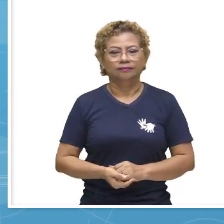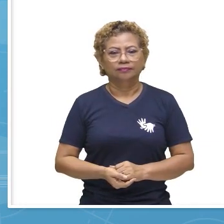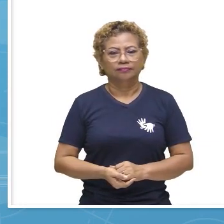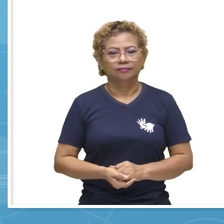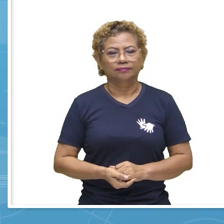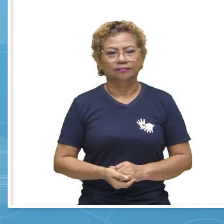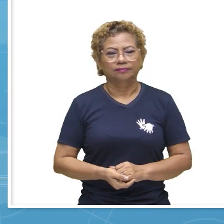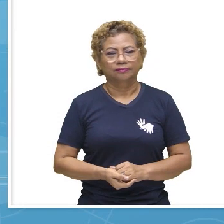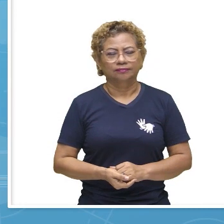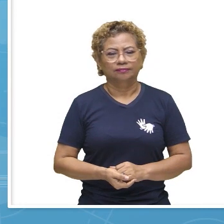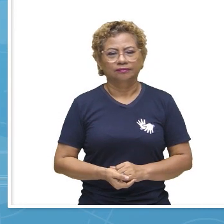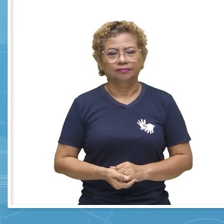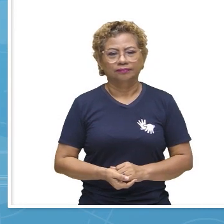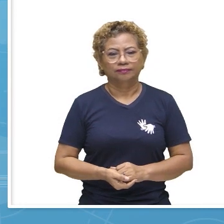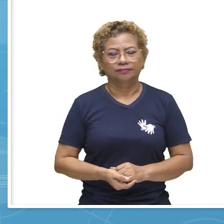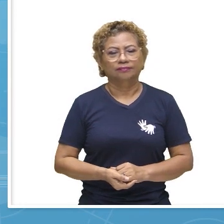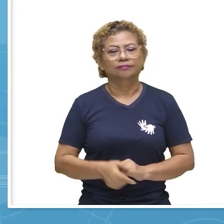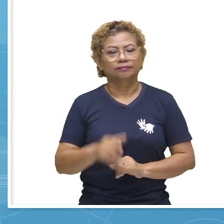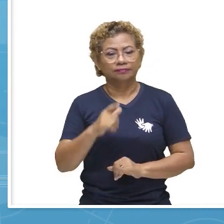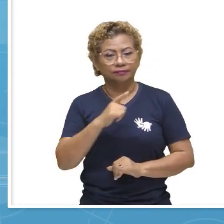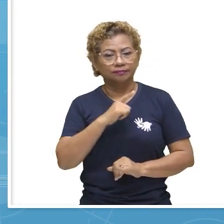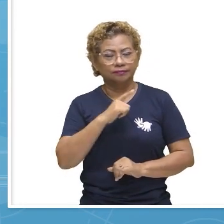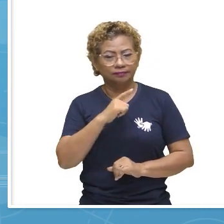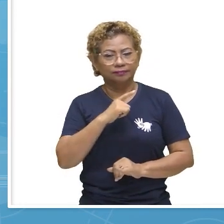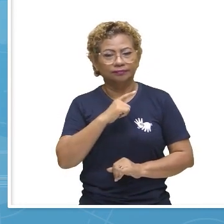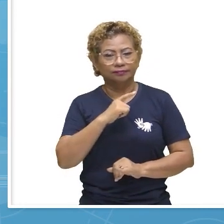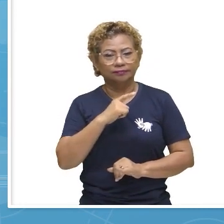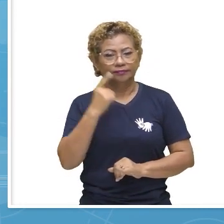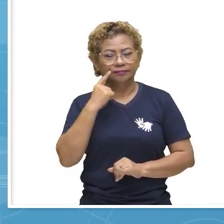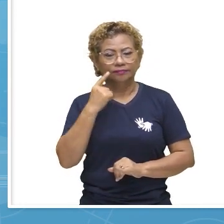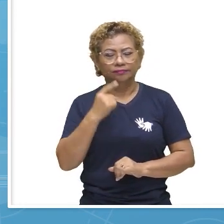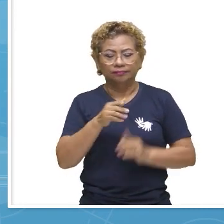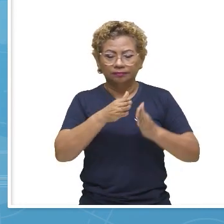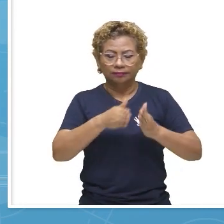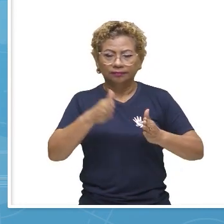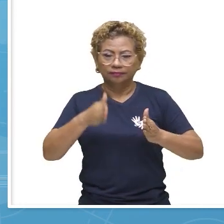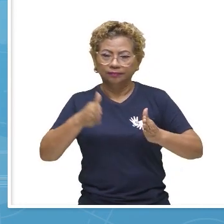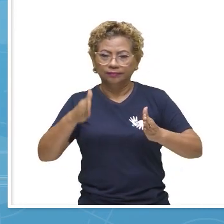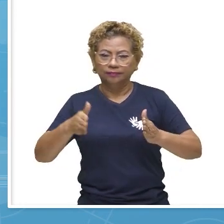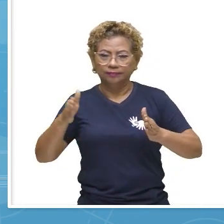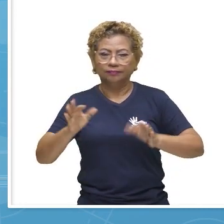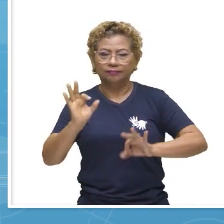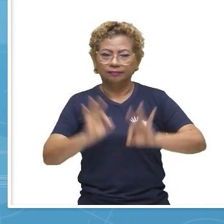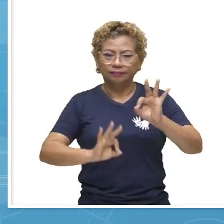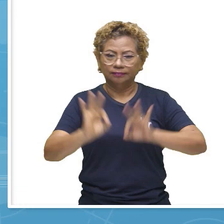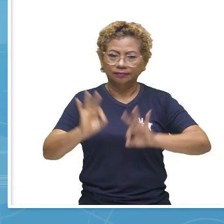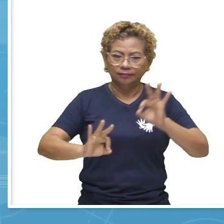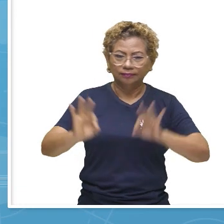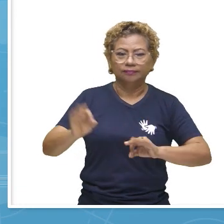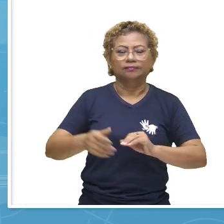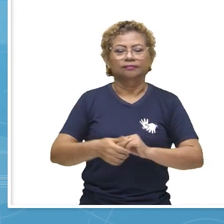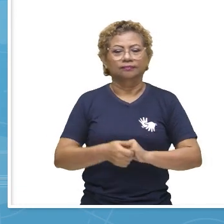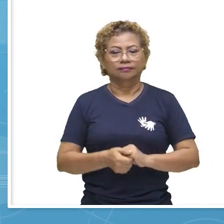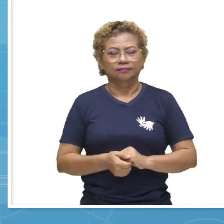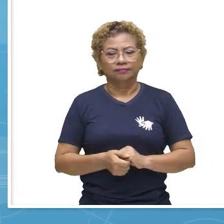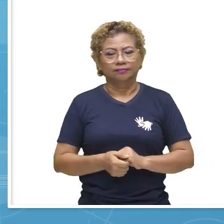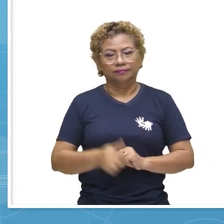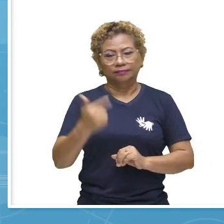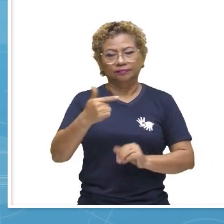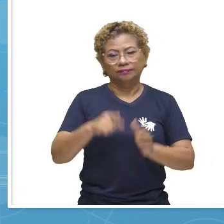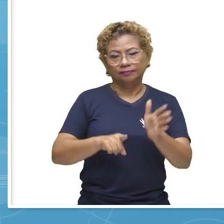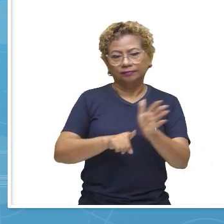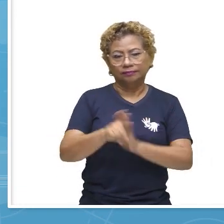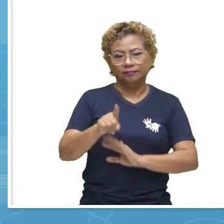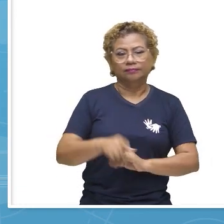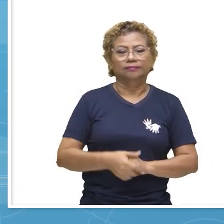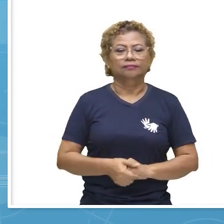E aí a gente tem aqui em forma de segundo grau, né? Equação do segundo grau, ó. Um lado, 5 mais x multiplicado